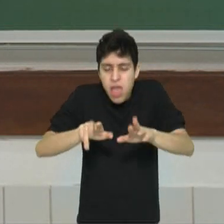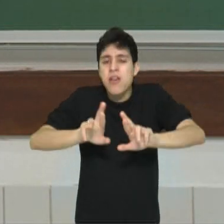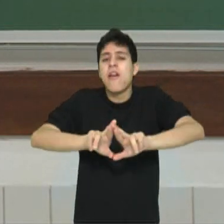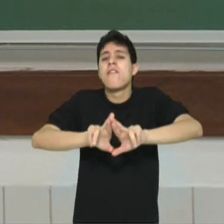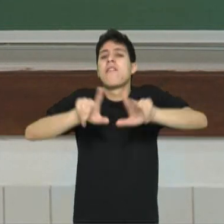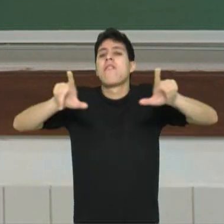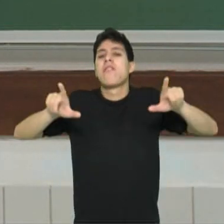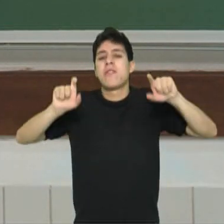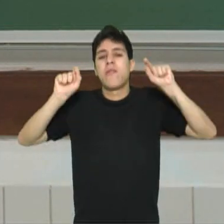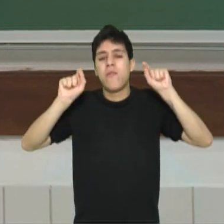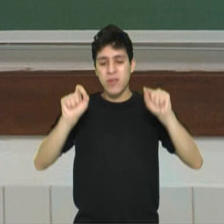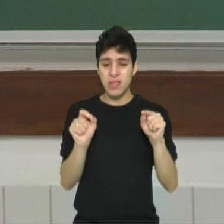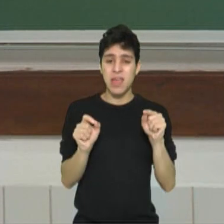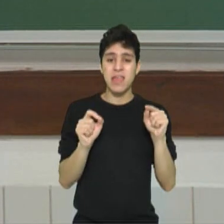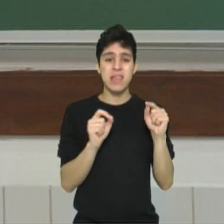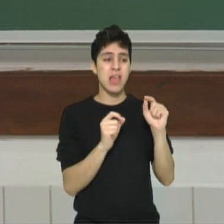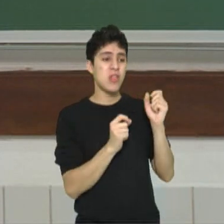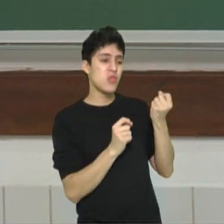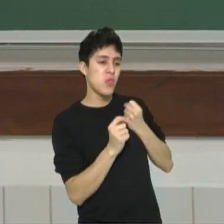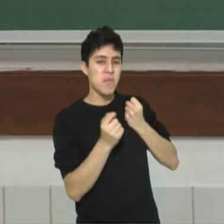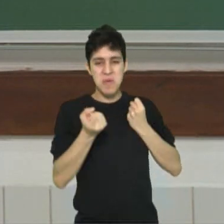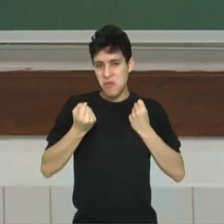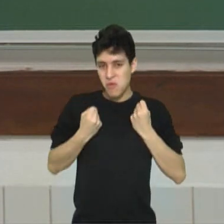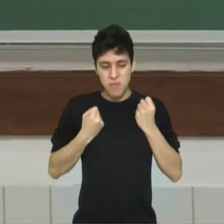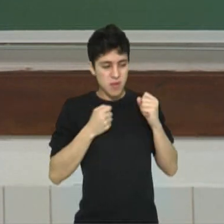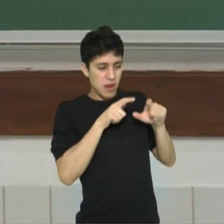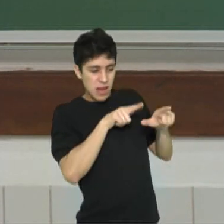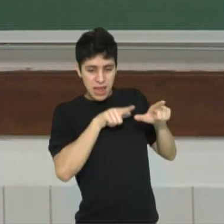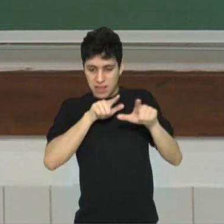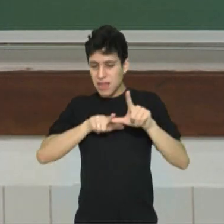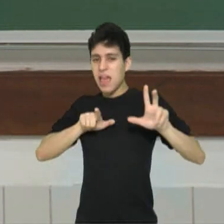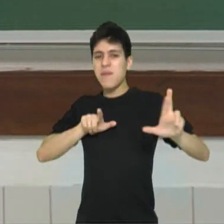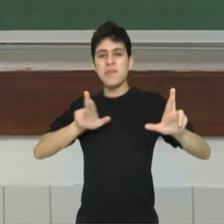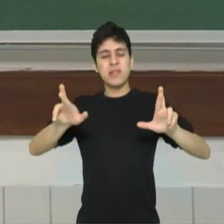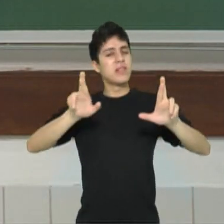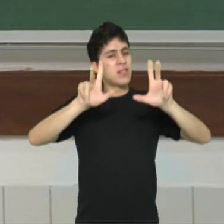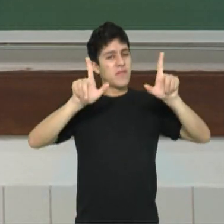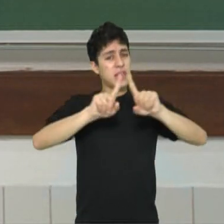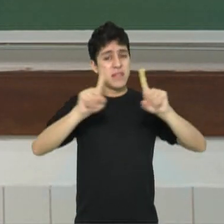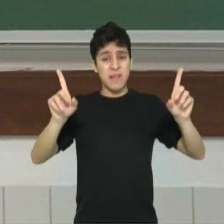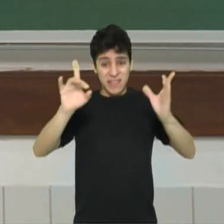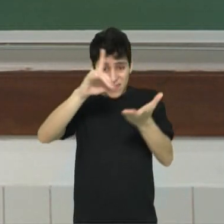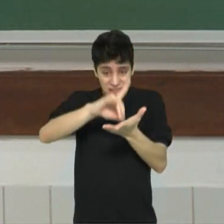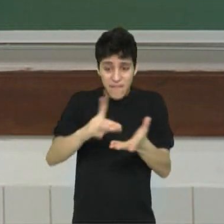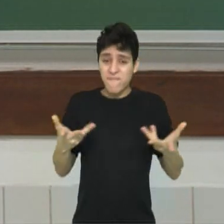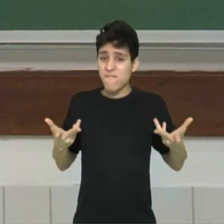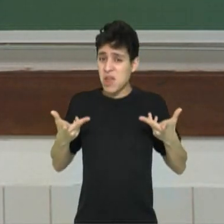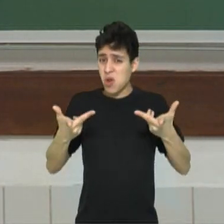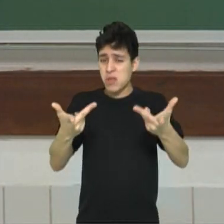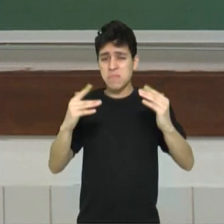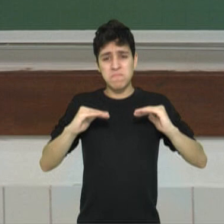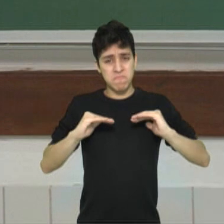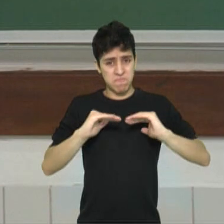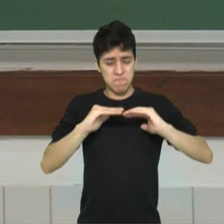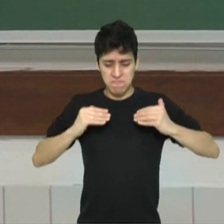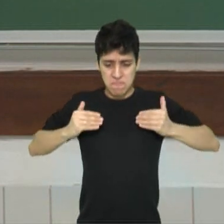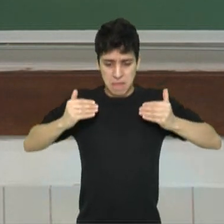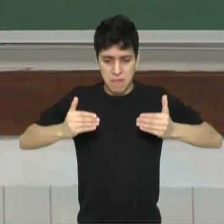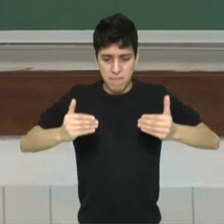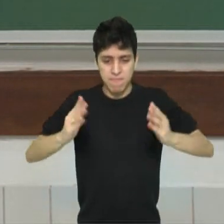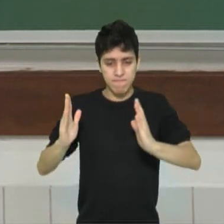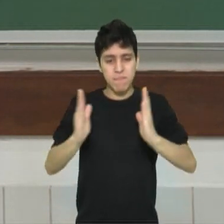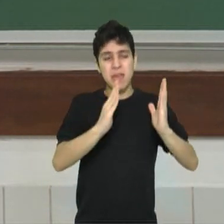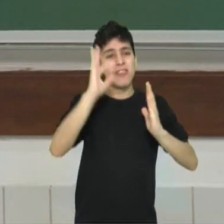gente está usando unidades de medida diferentes. Compreenderam? Então, seguindo aqui, agora é a sua vez. Hora de